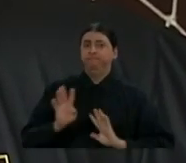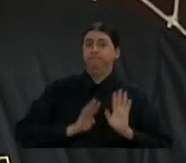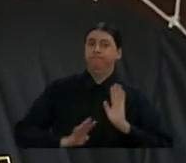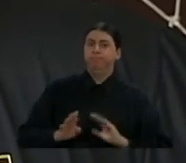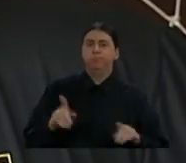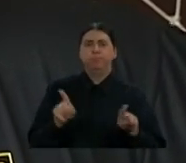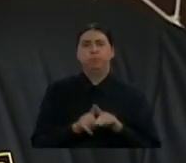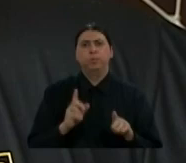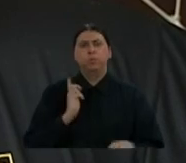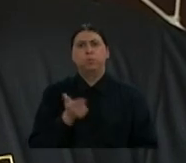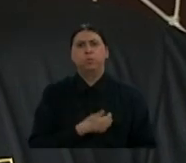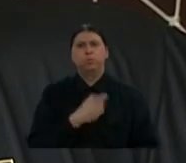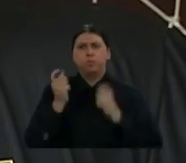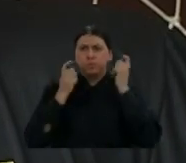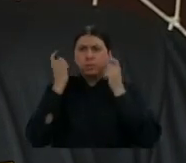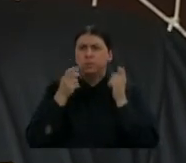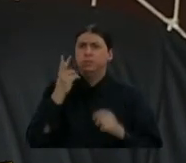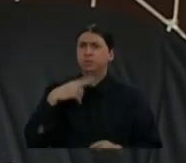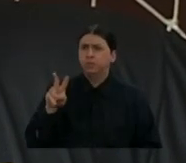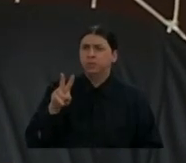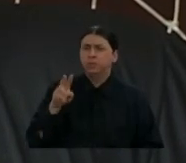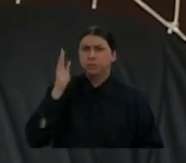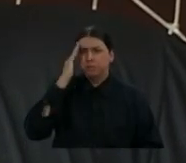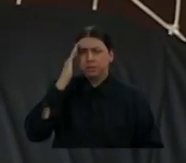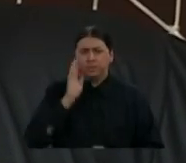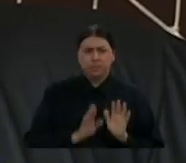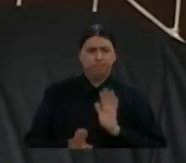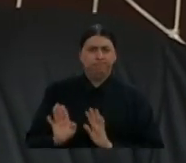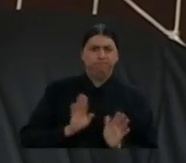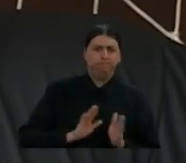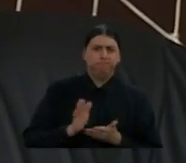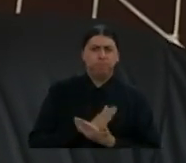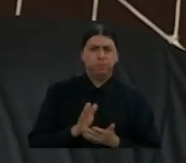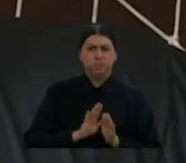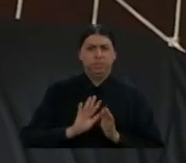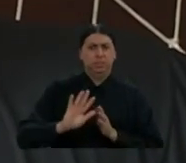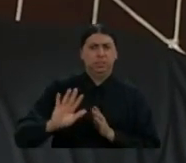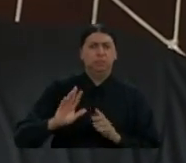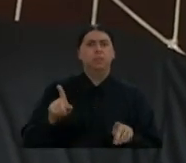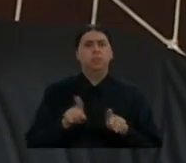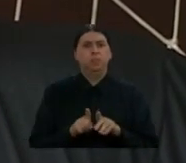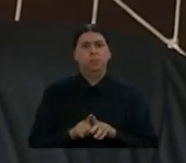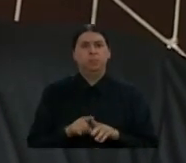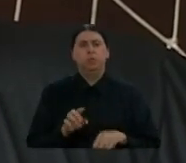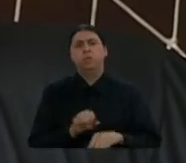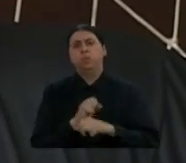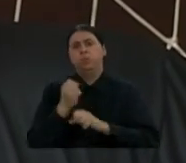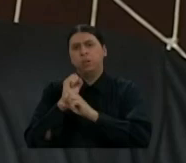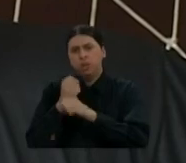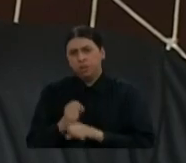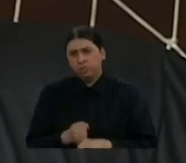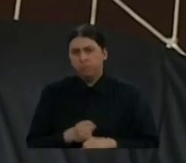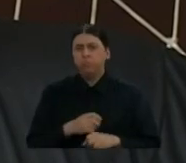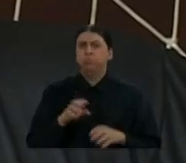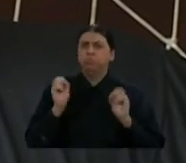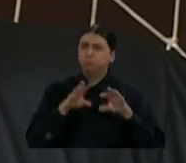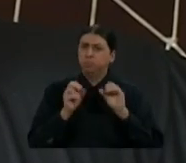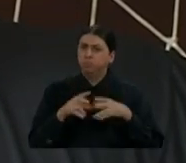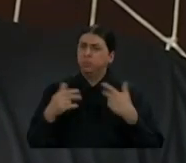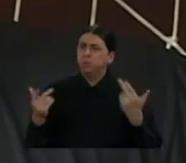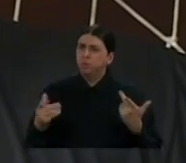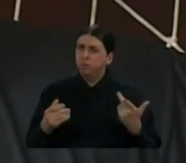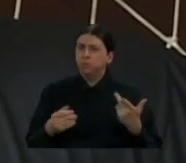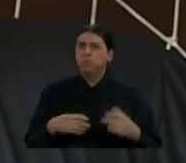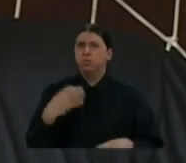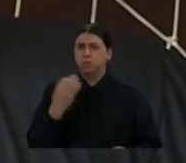gente fica preocupado será que ele vai saber cuidar disso mesmo tendo passado todas as coisas para eles né o